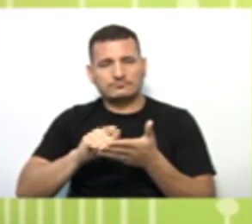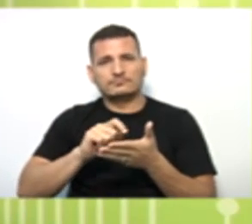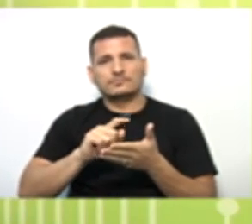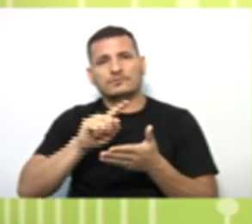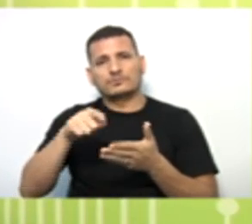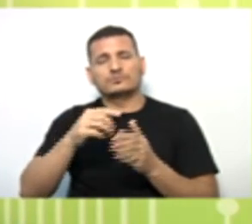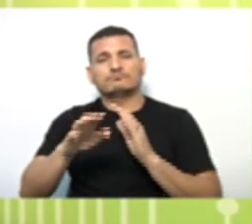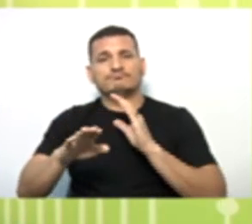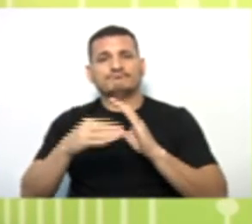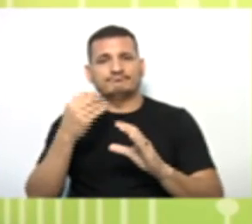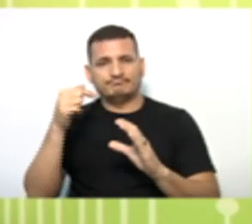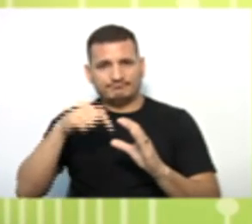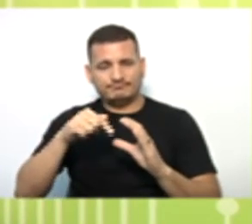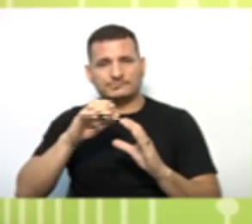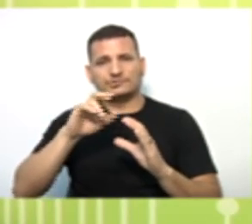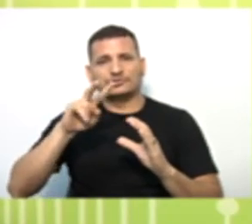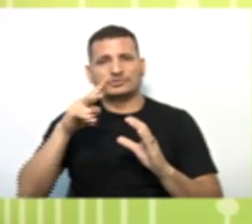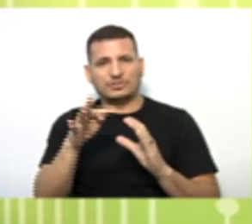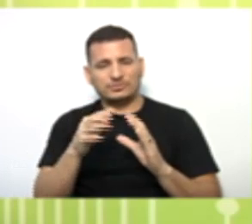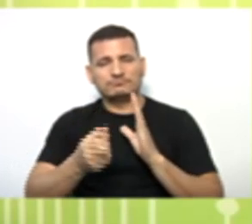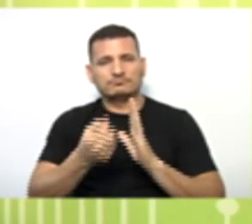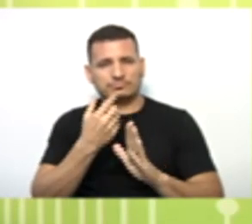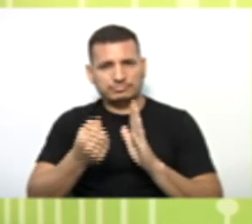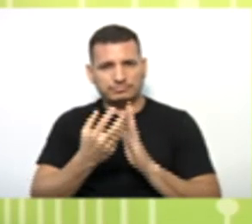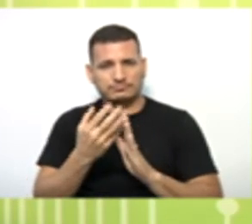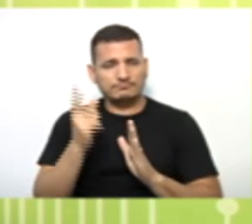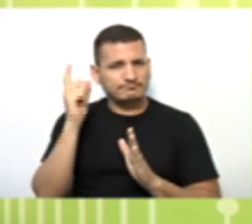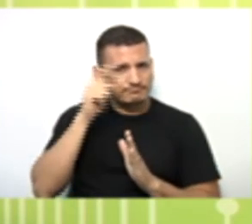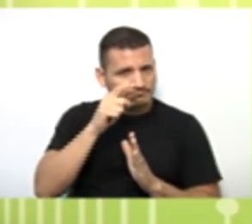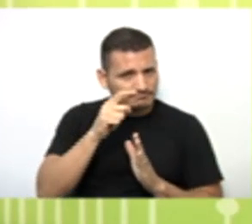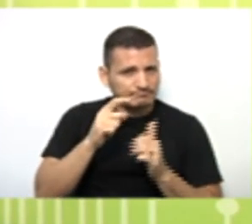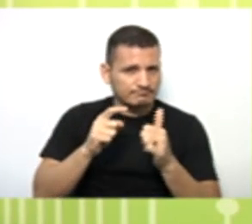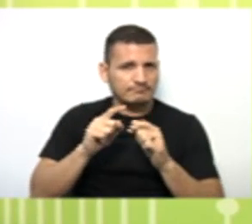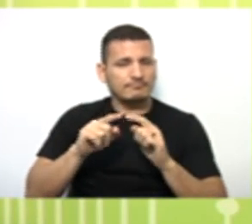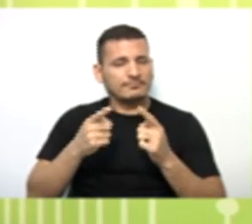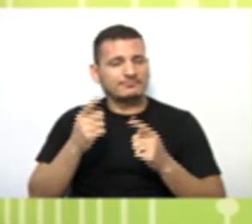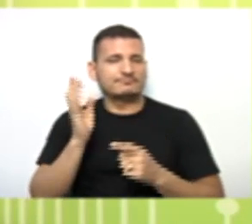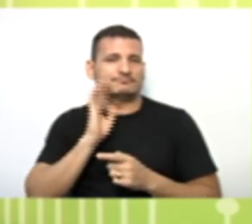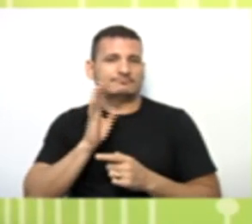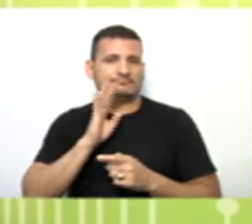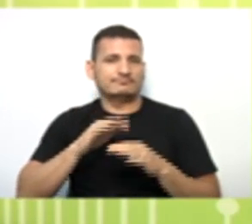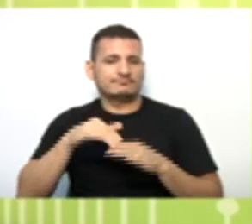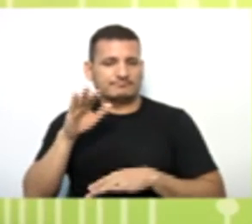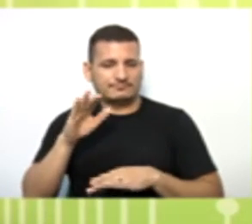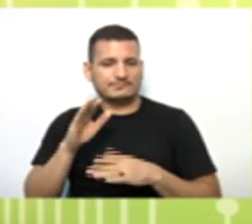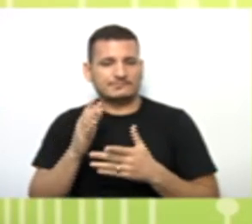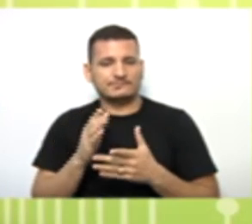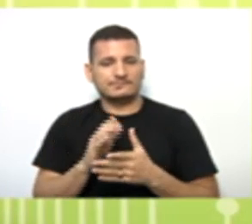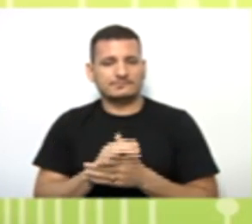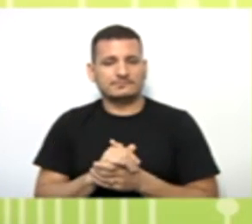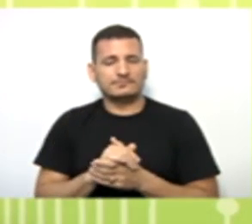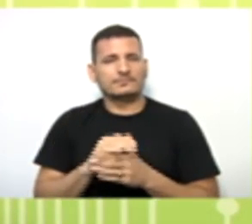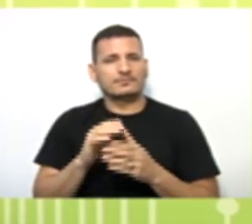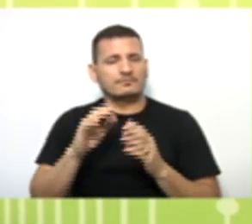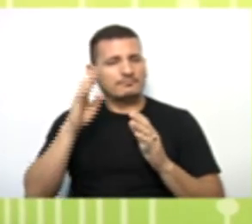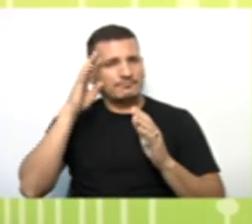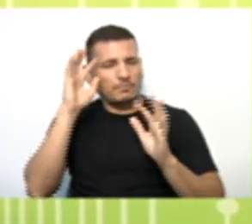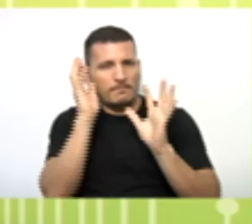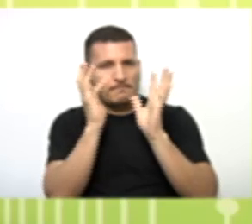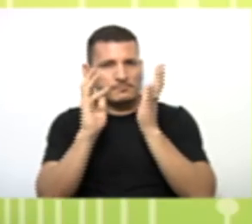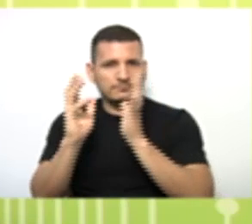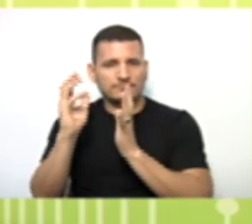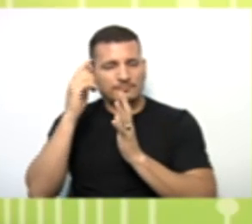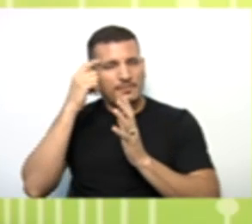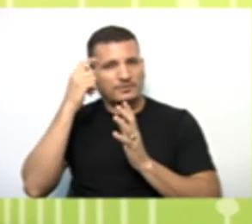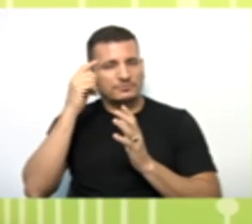pra gente aqui no chat. Então, vai ter um pouquinho de dificuldade, mas vai ser bem mais divertido, tá? A gente vai meio que dar aquela moldada na mente de vocês e fazer